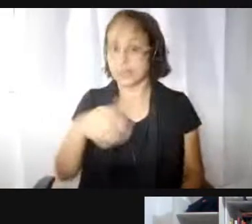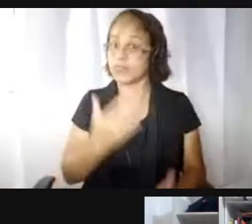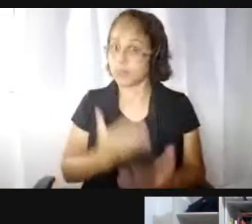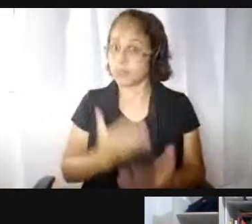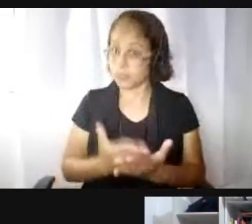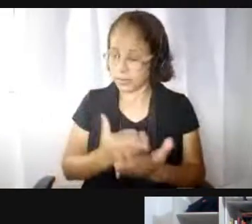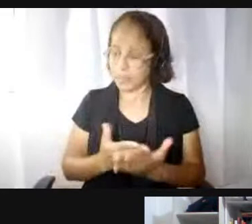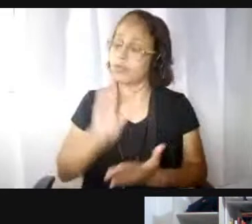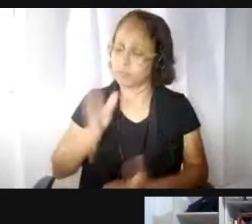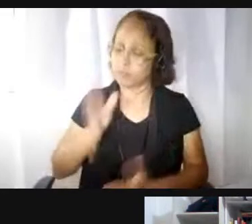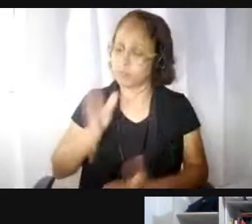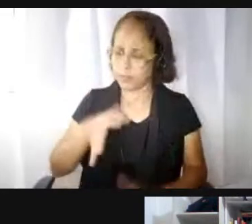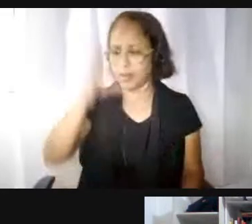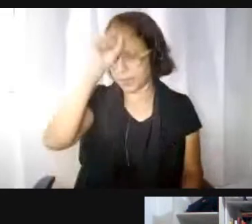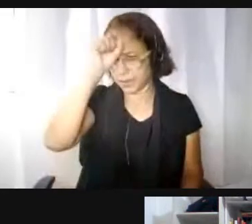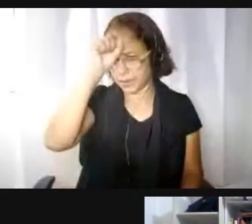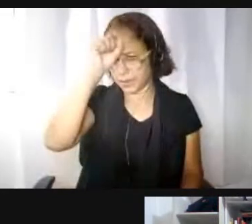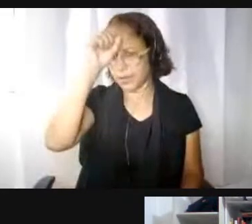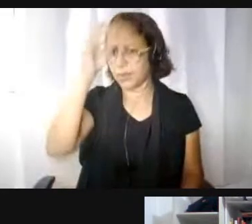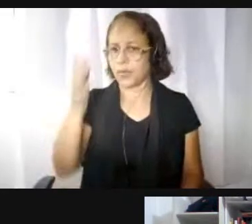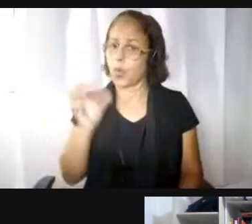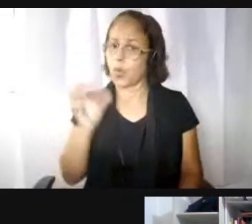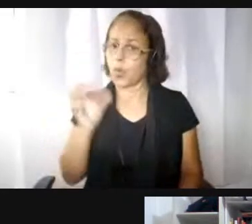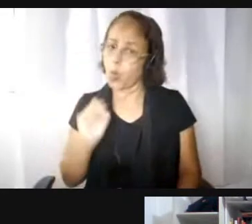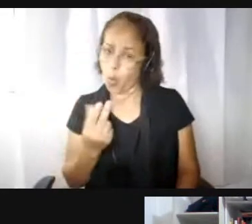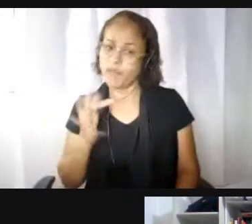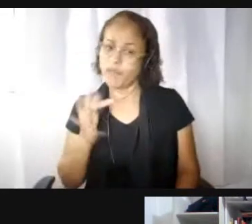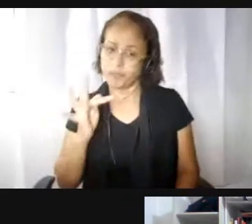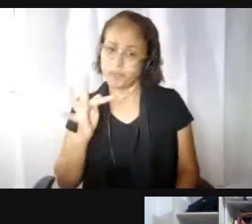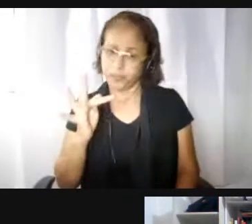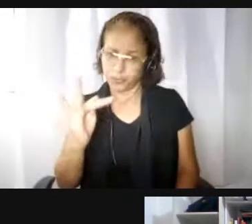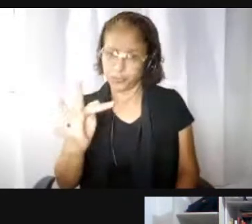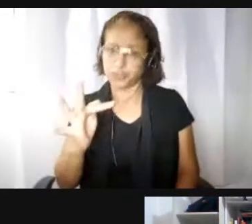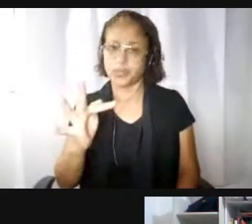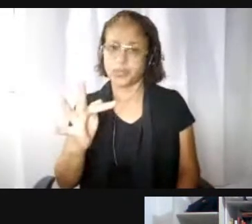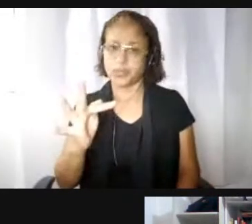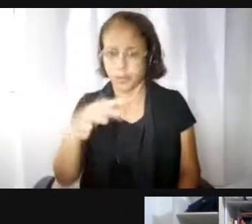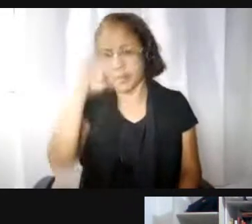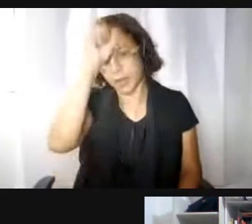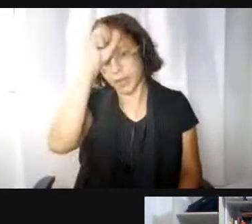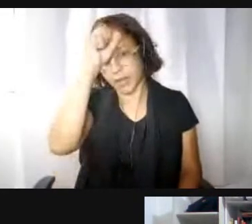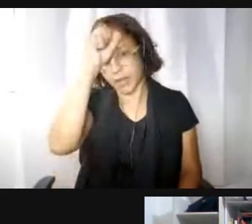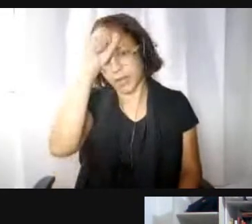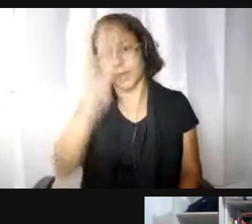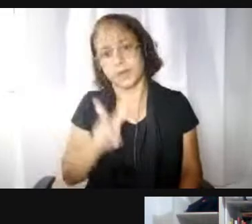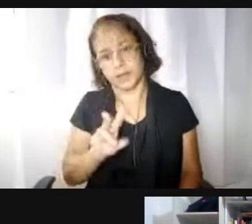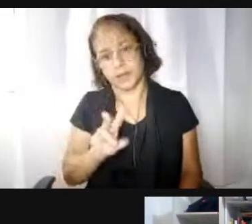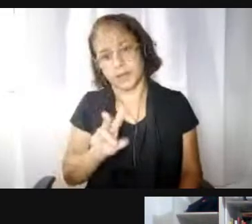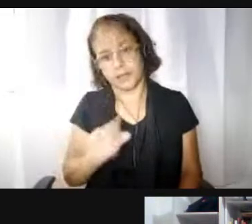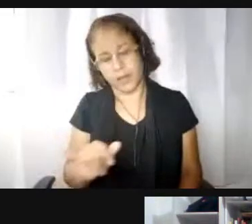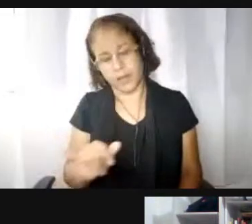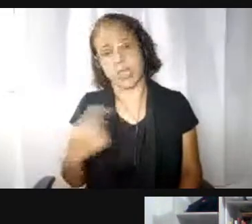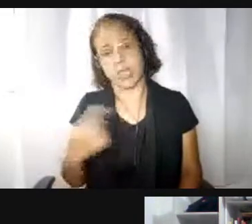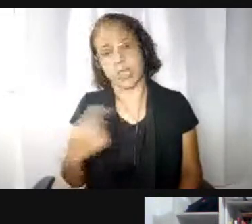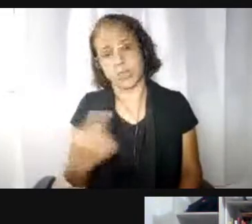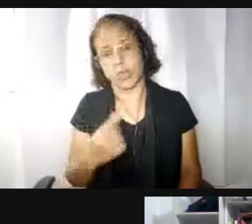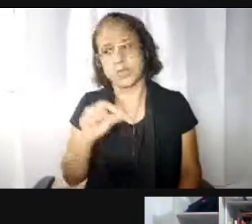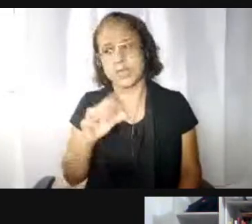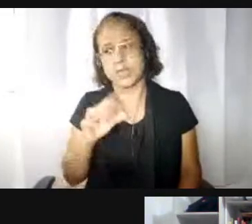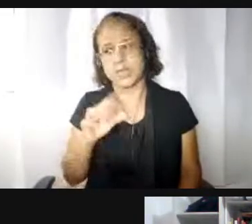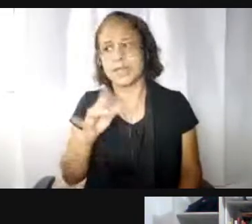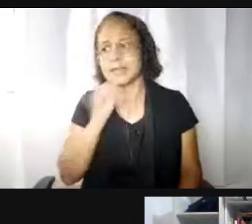ou alguma hora vai aprender. Então, isso que a gente tem hoje, bem estabelecida, a escola, um espaço específico, com um calendário específico,